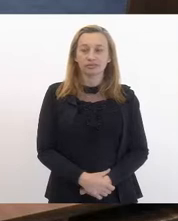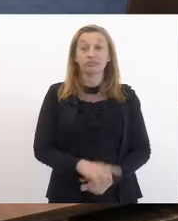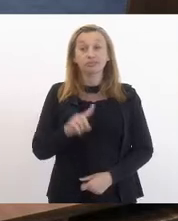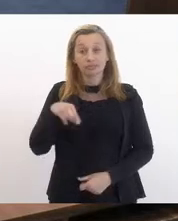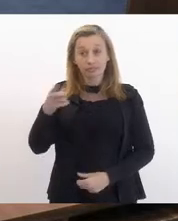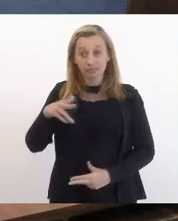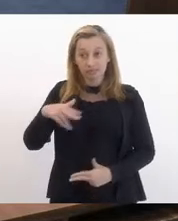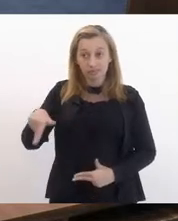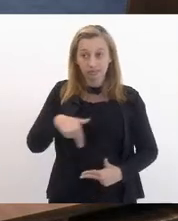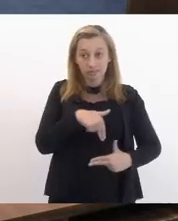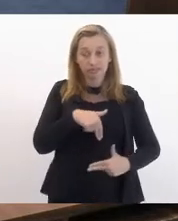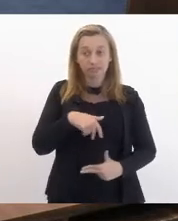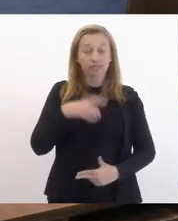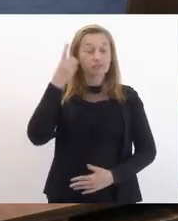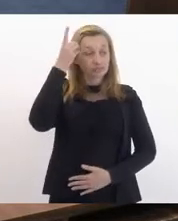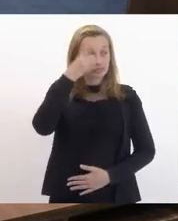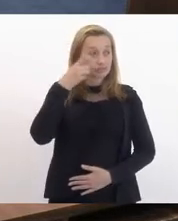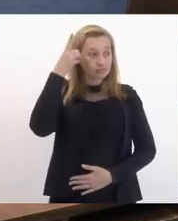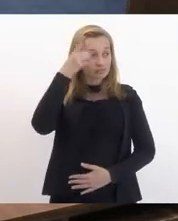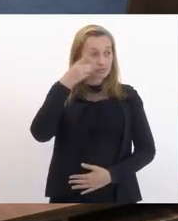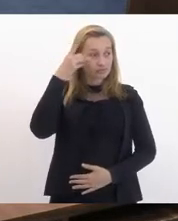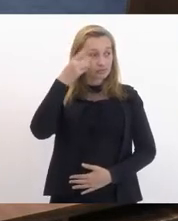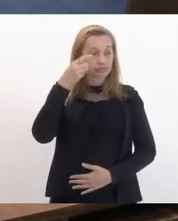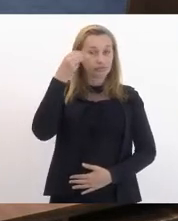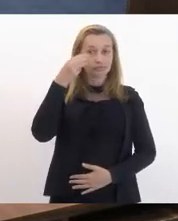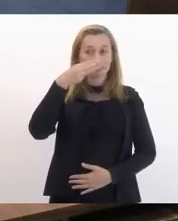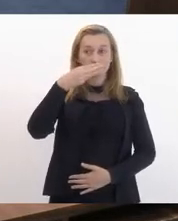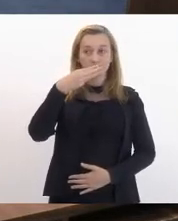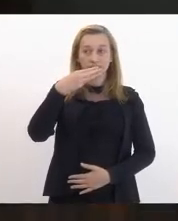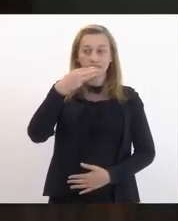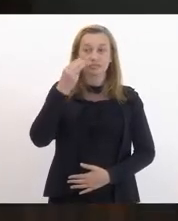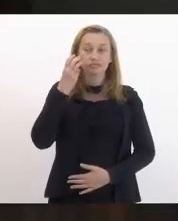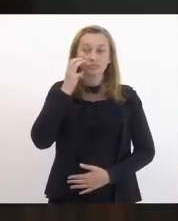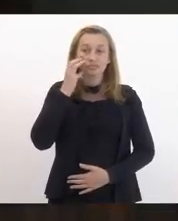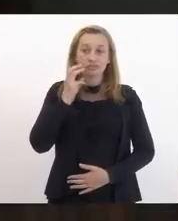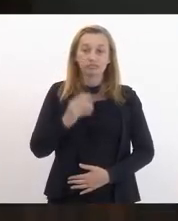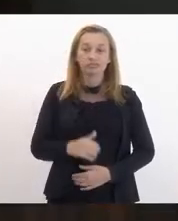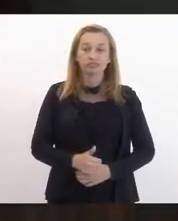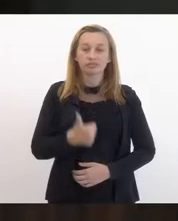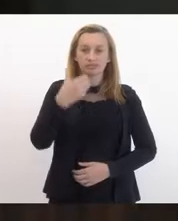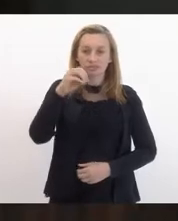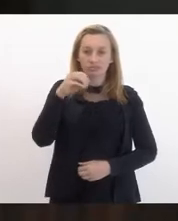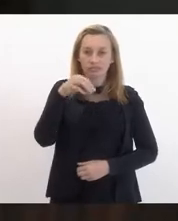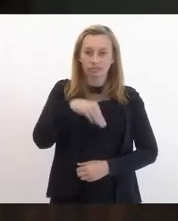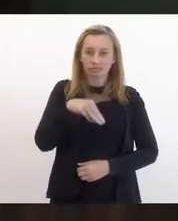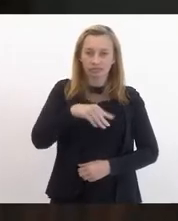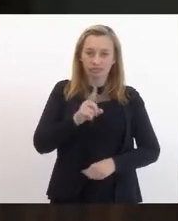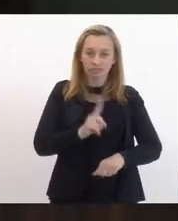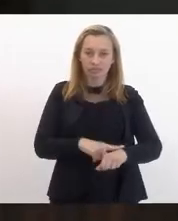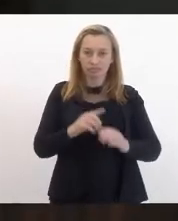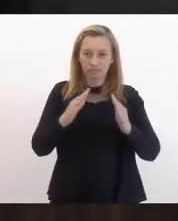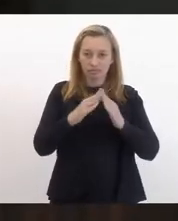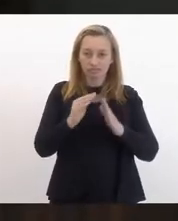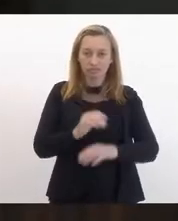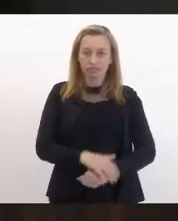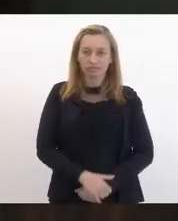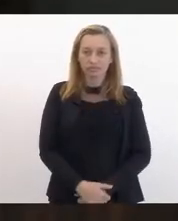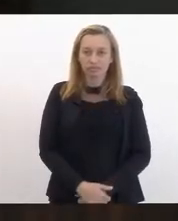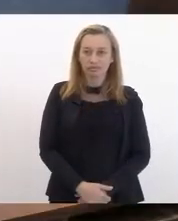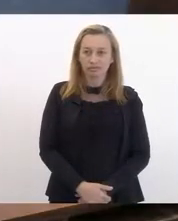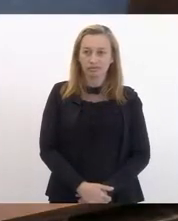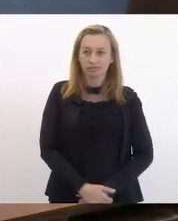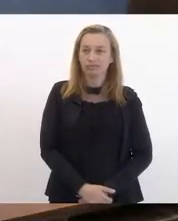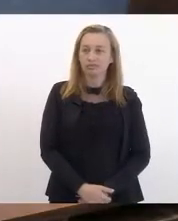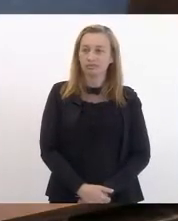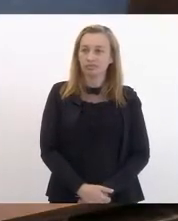Próximo orador inscrito é o nobre deputado Valdeque Carneiro. Vossa Excelência dispõe de 10 minutos.